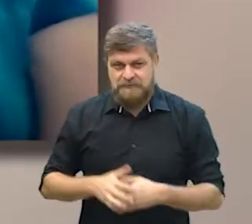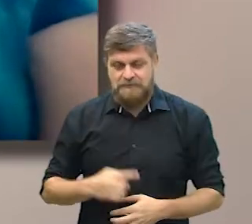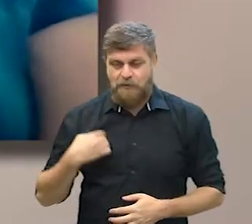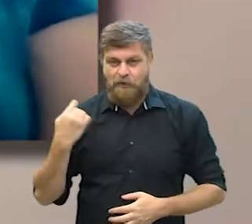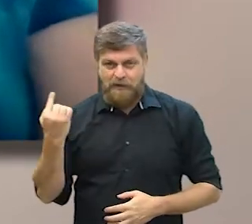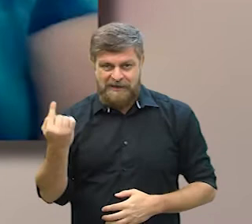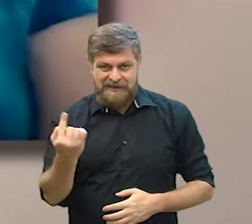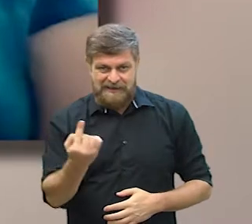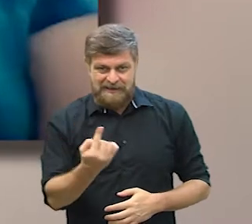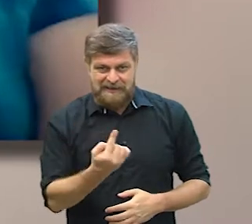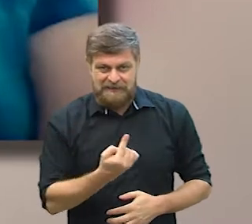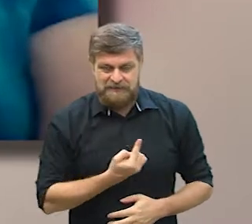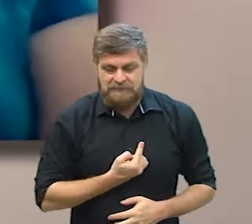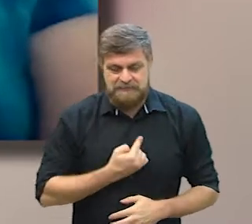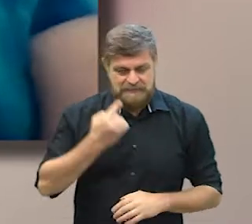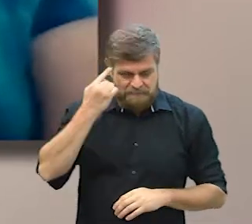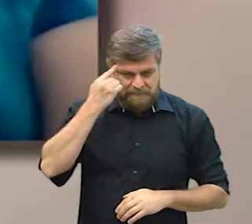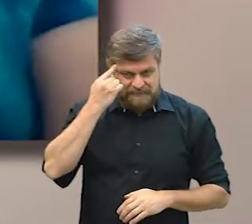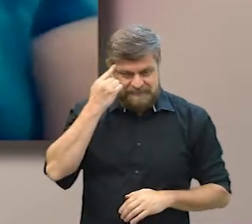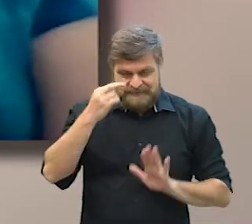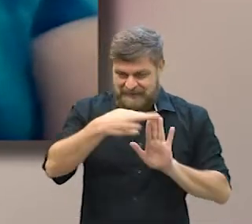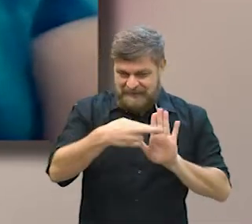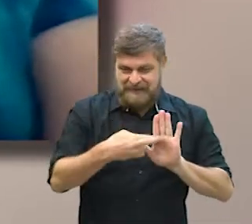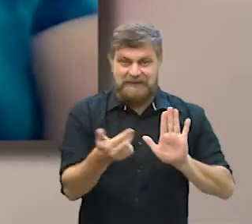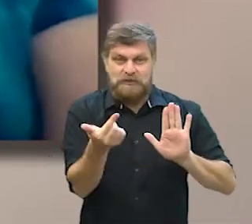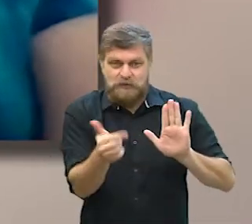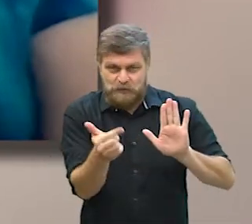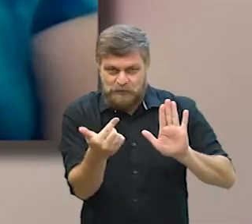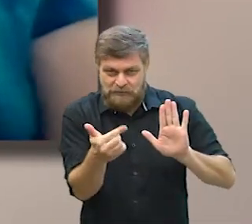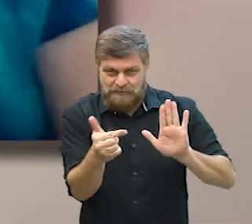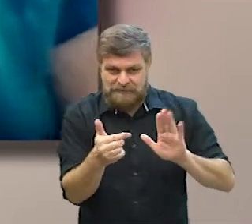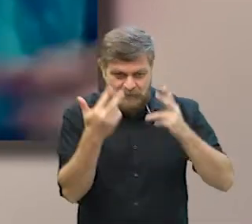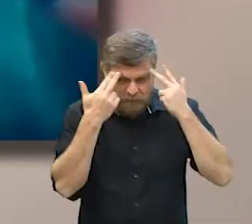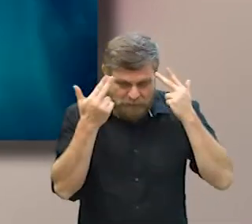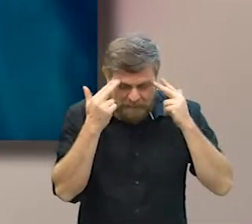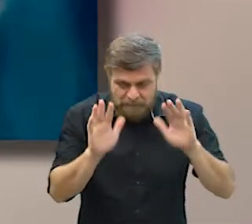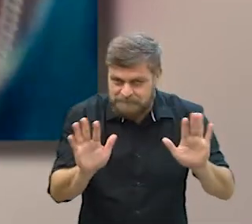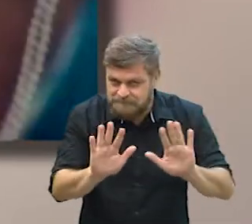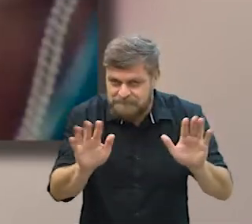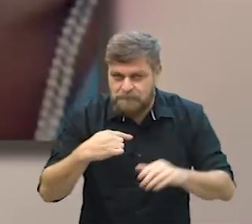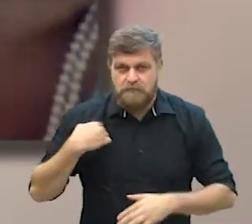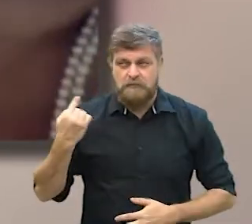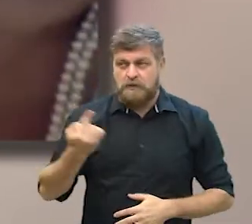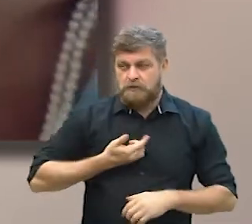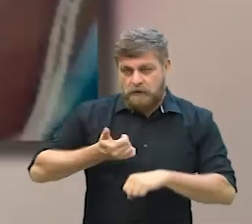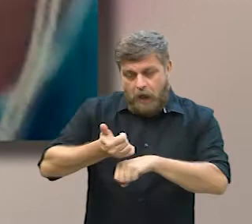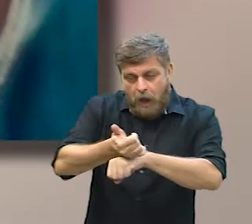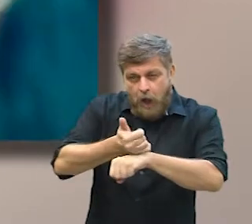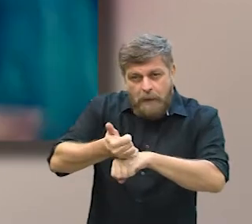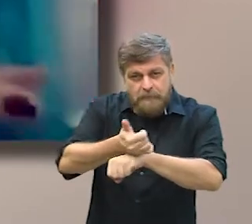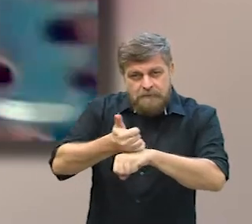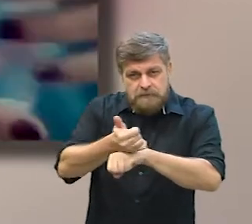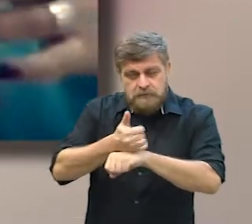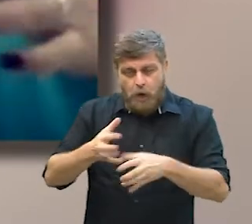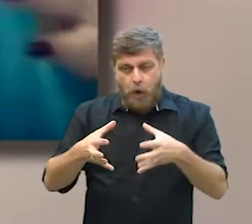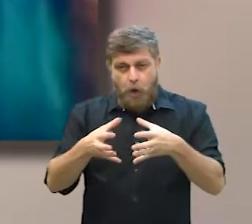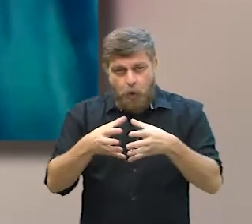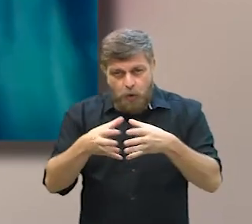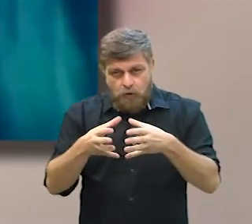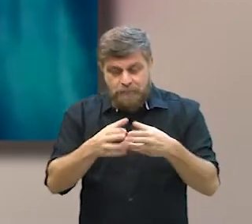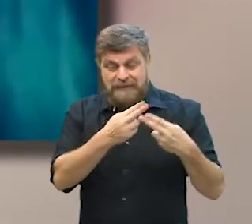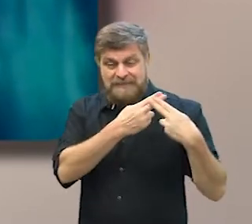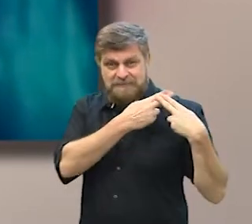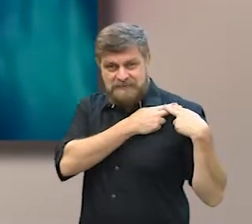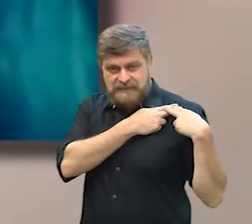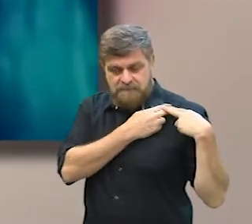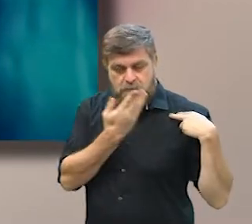pelas vias que a gente diz normal, né? Por quê? Porque nós, como profissionais, né, da equipe que